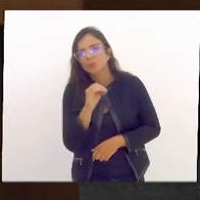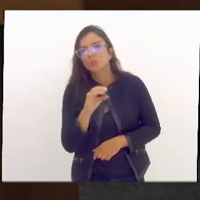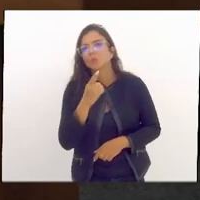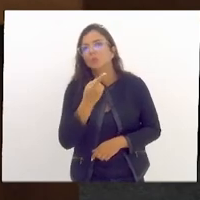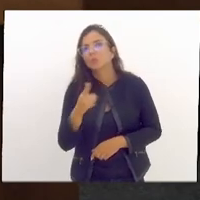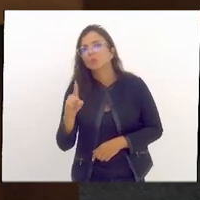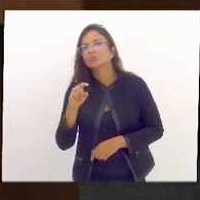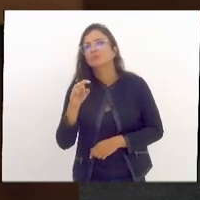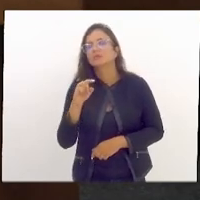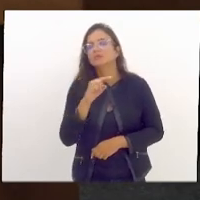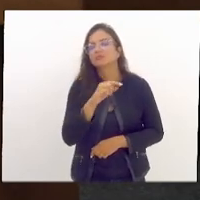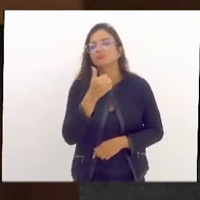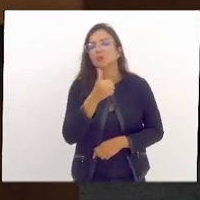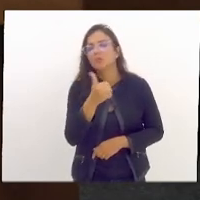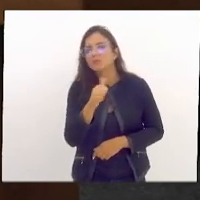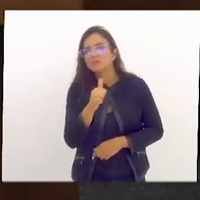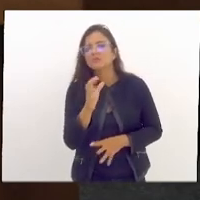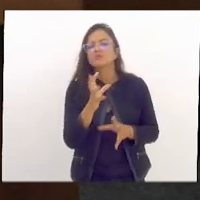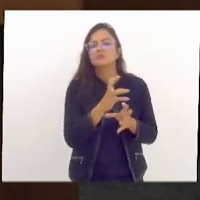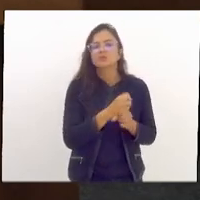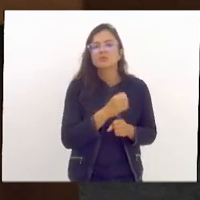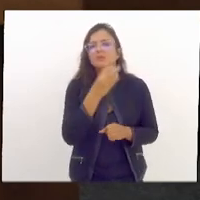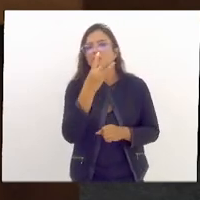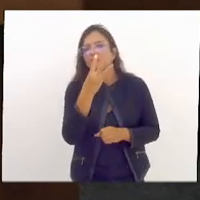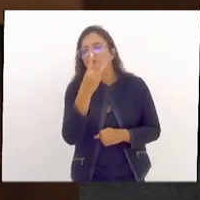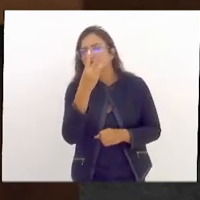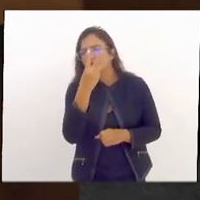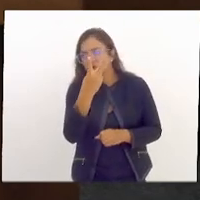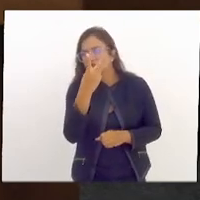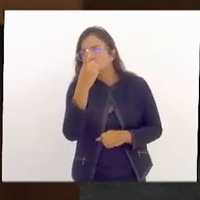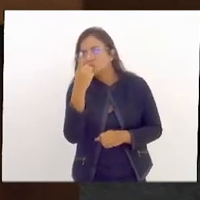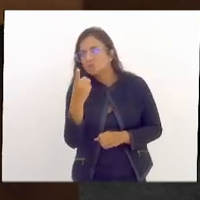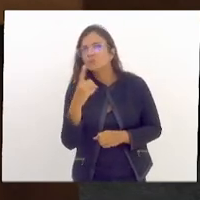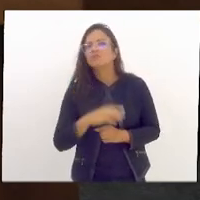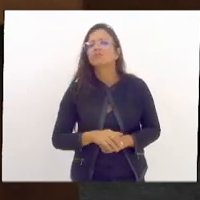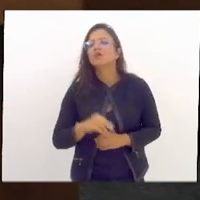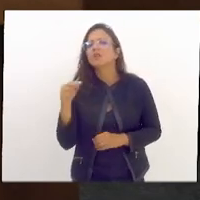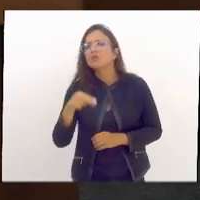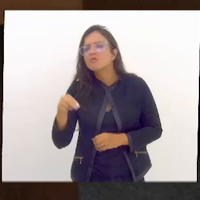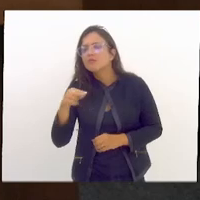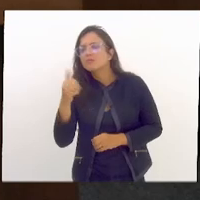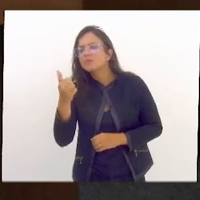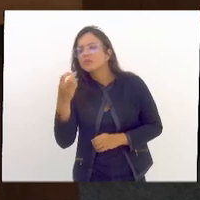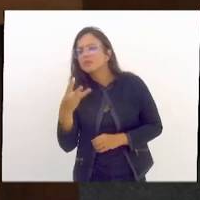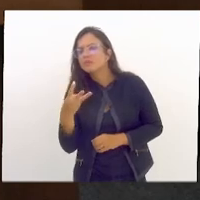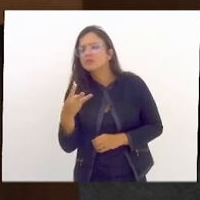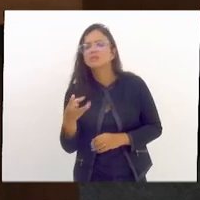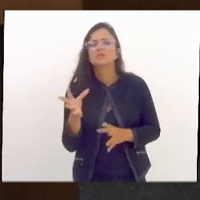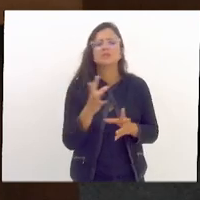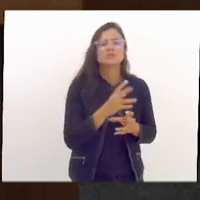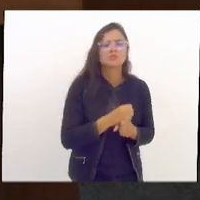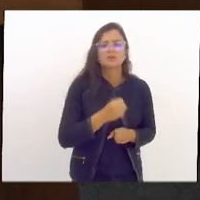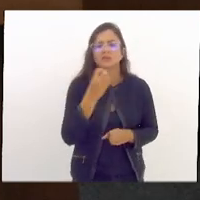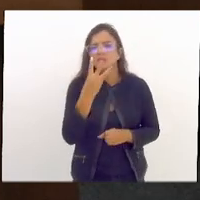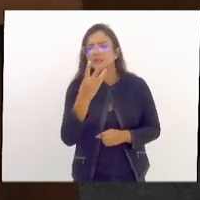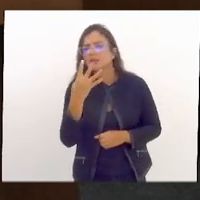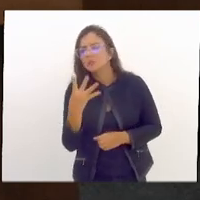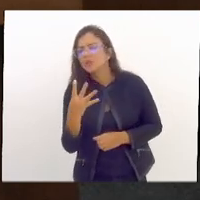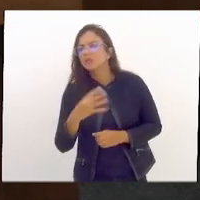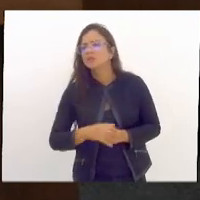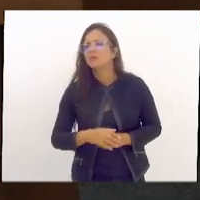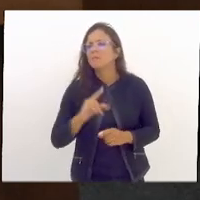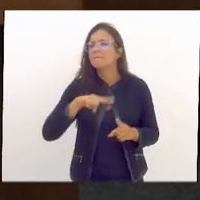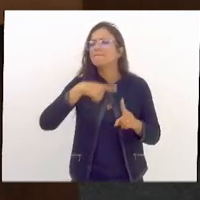Sim. milhões, deu 21. Sim. Com novembro, 13, deu 34. Com